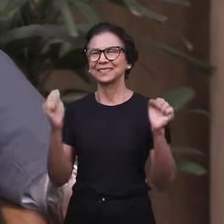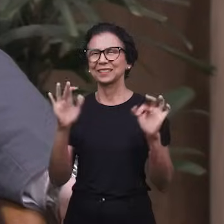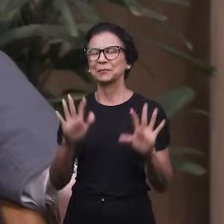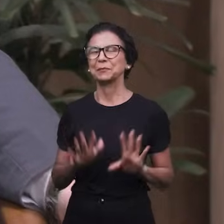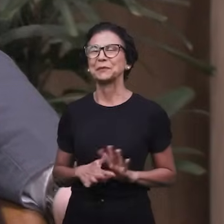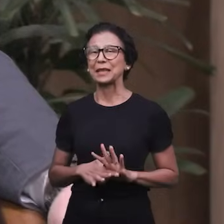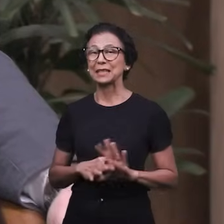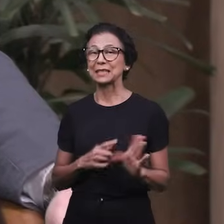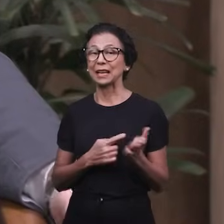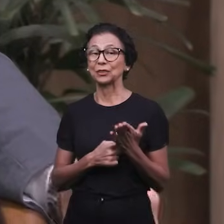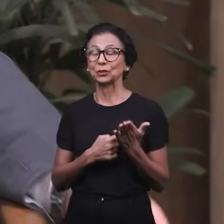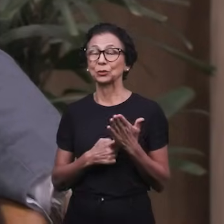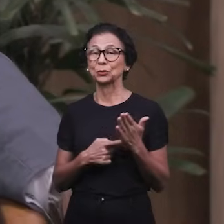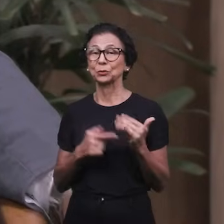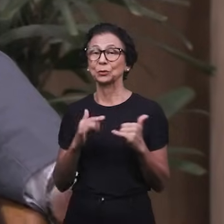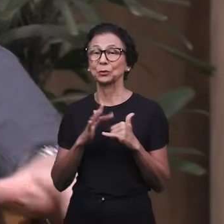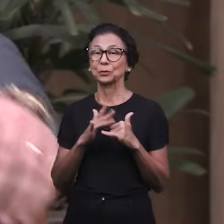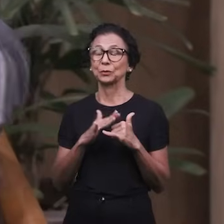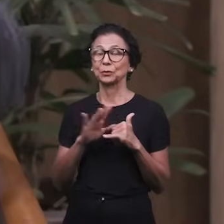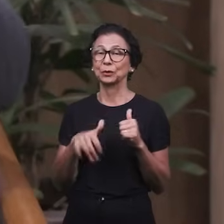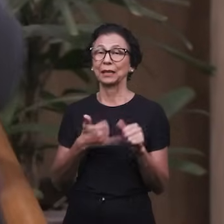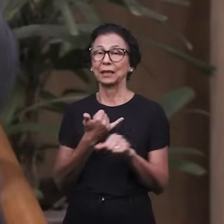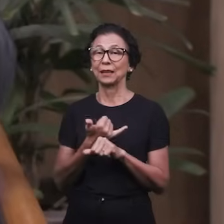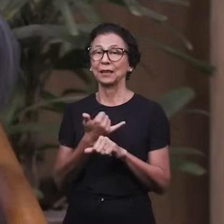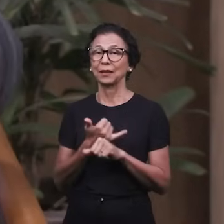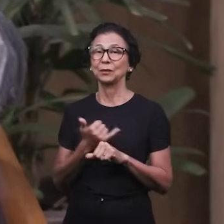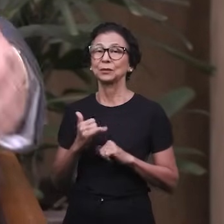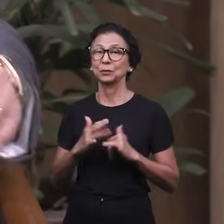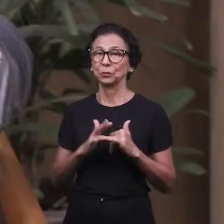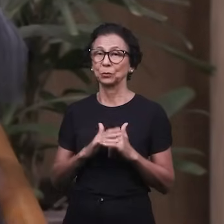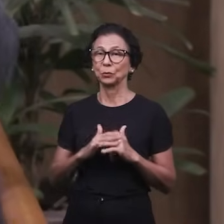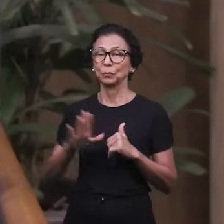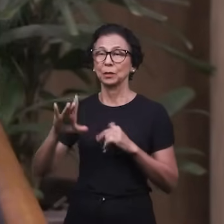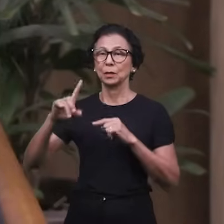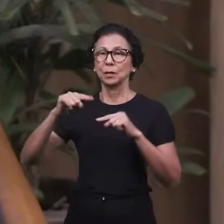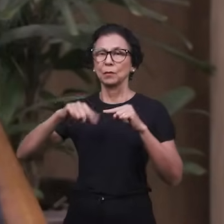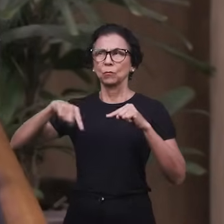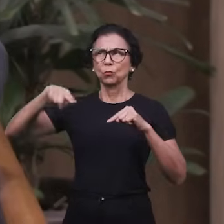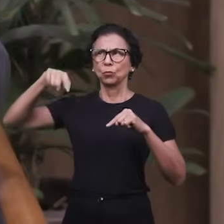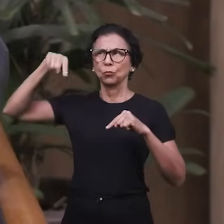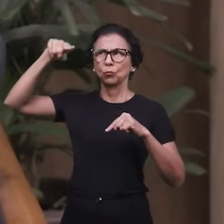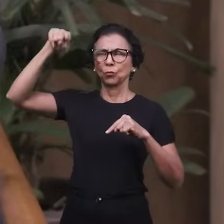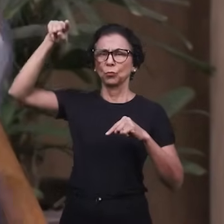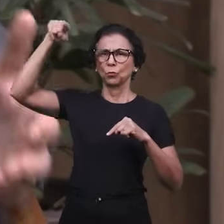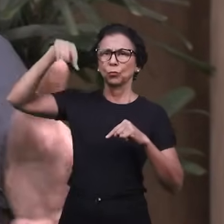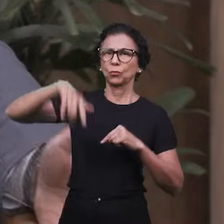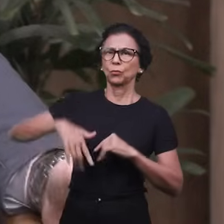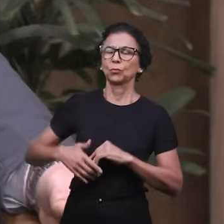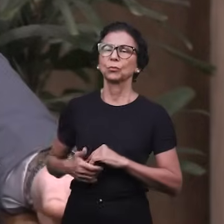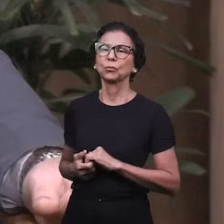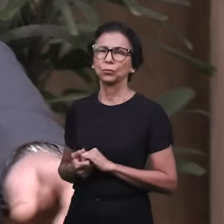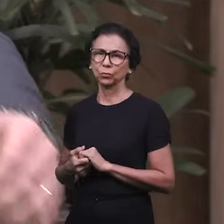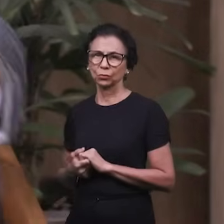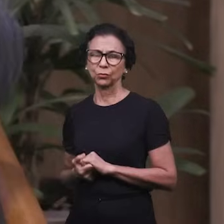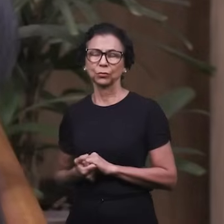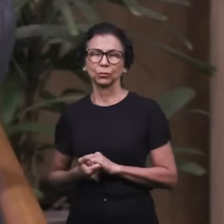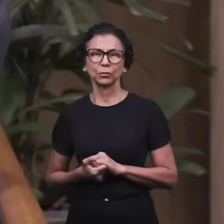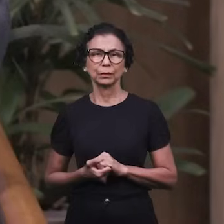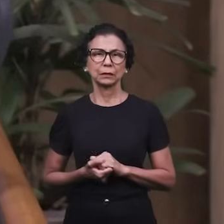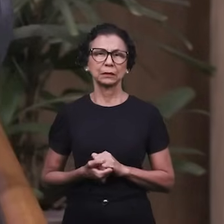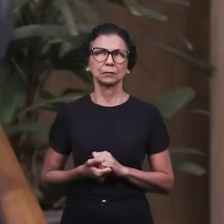também ajuda o canal, isso fortalece o canal, faz com que as pessoas, a plataforma ofereça esse canal. Nós estamos aí